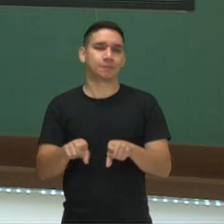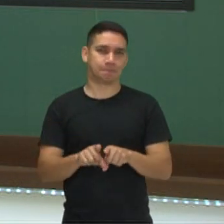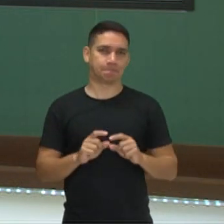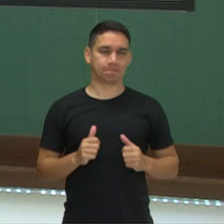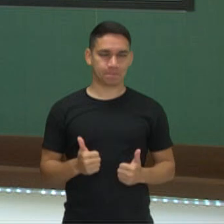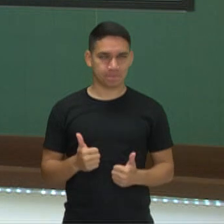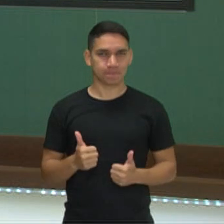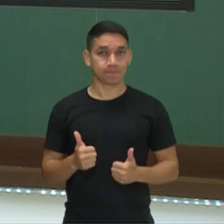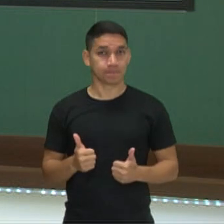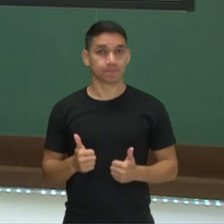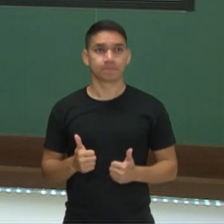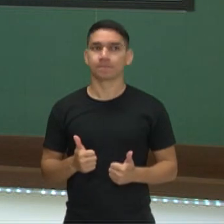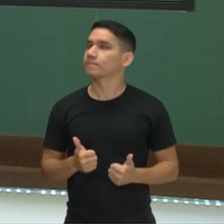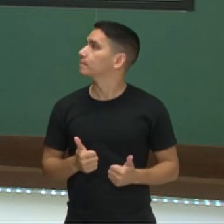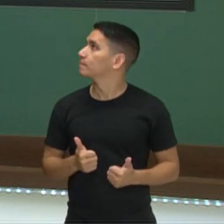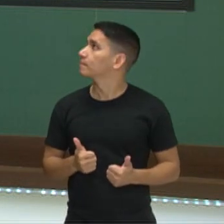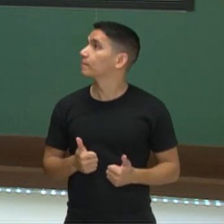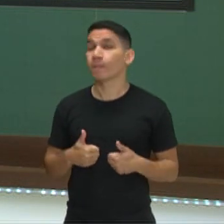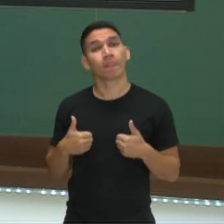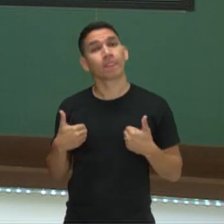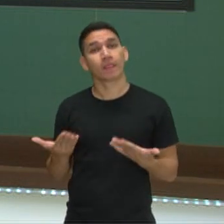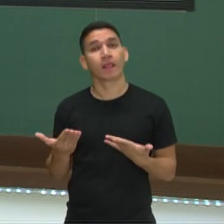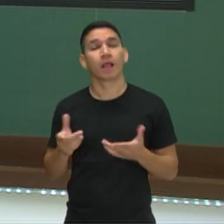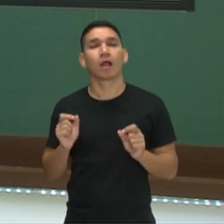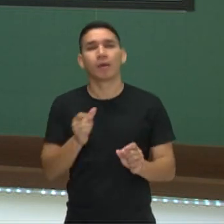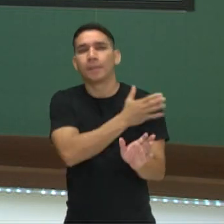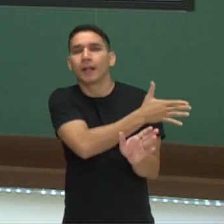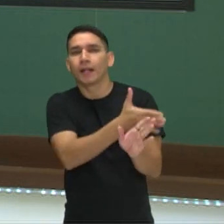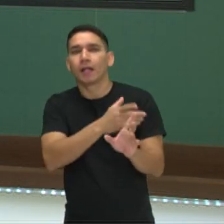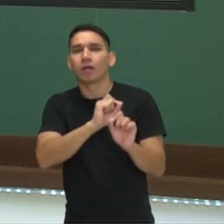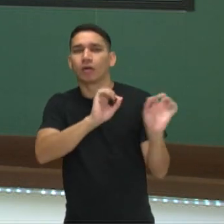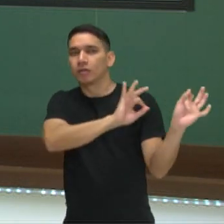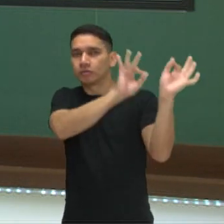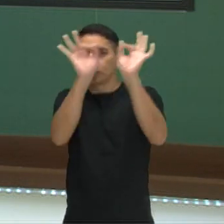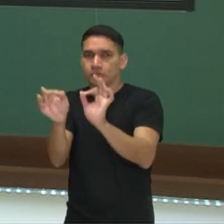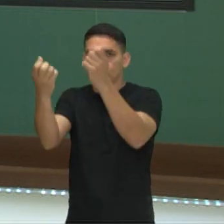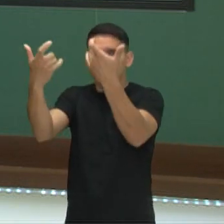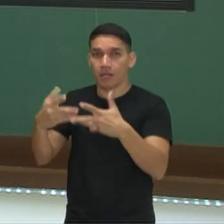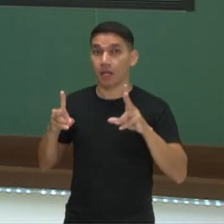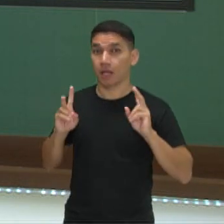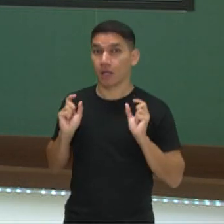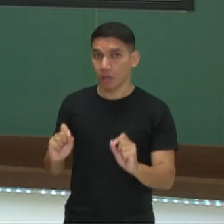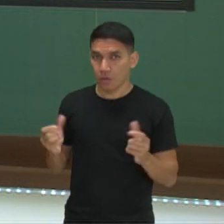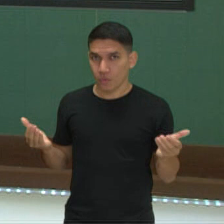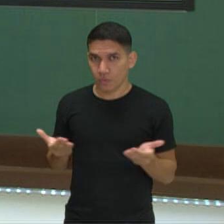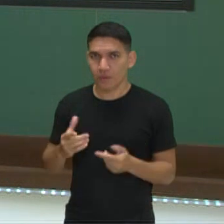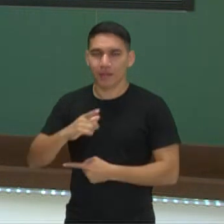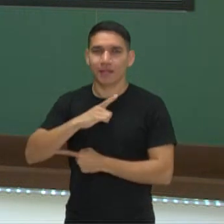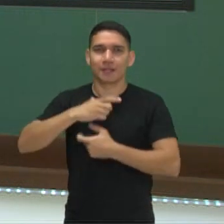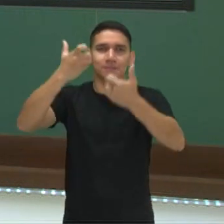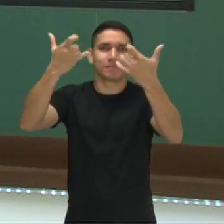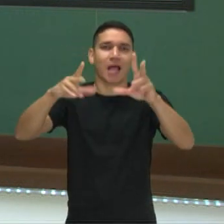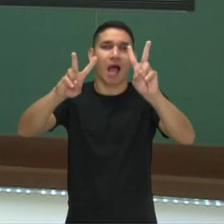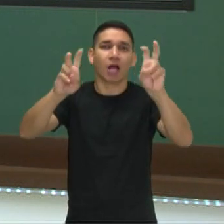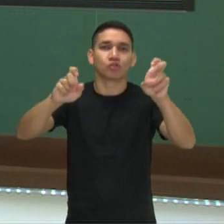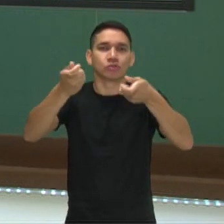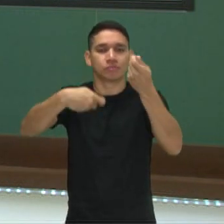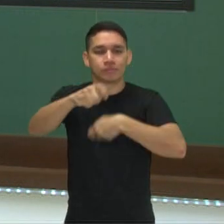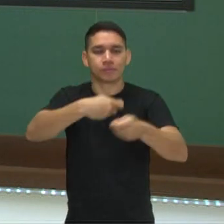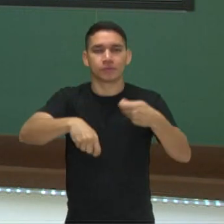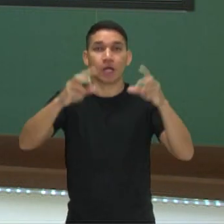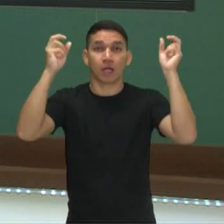ok? Muito bem. Então, nessa aula que tivemos aqui, nós falamos então sobre a economia